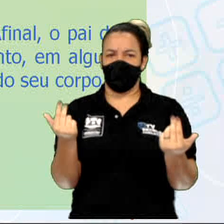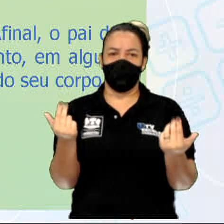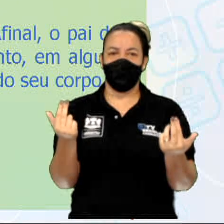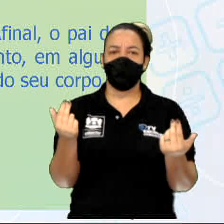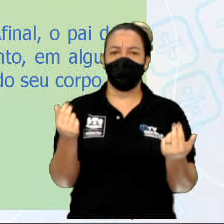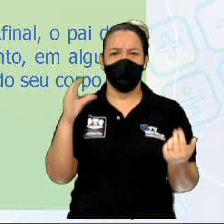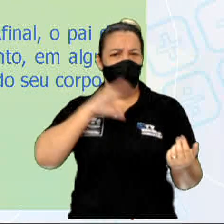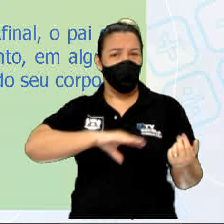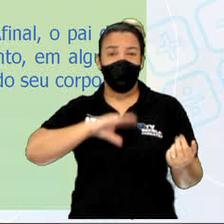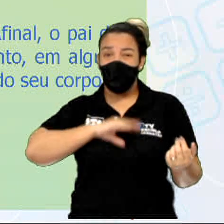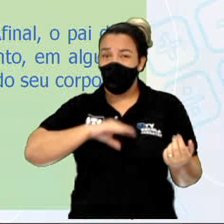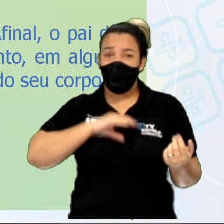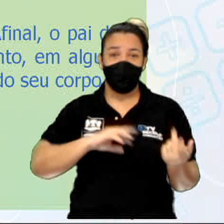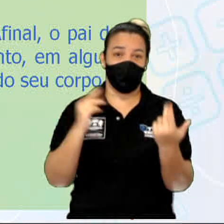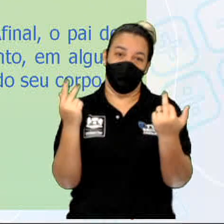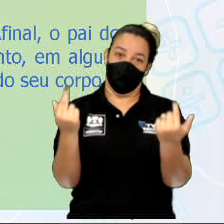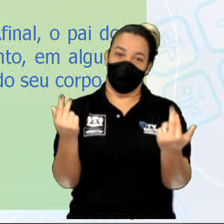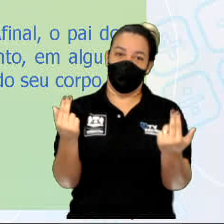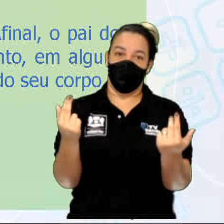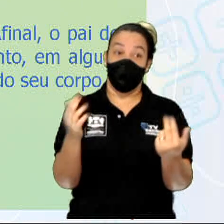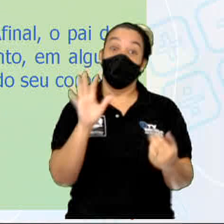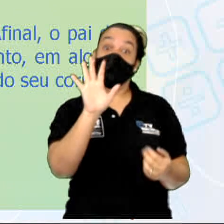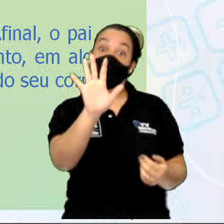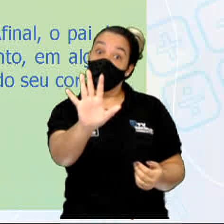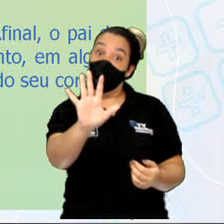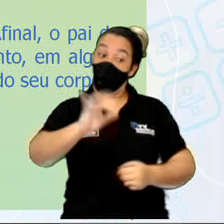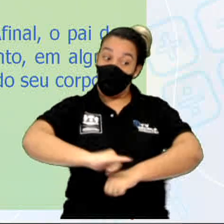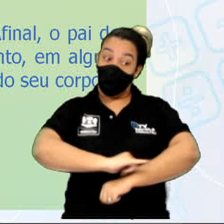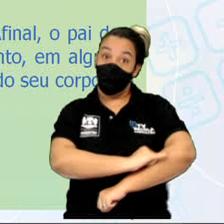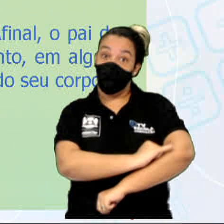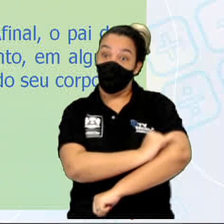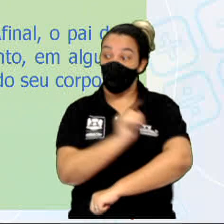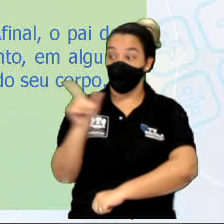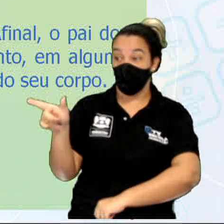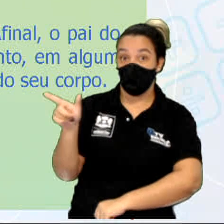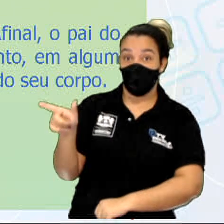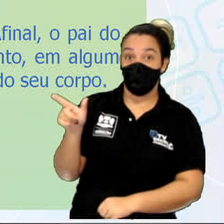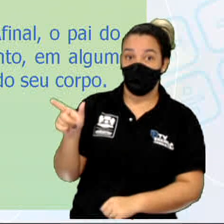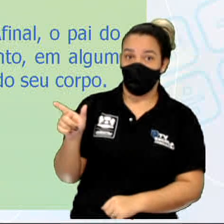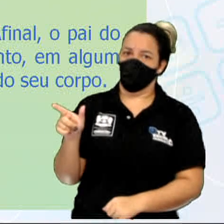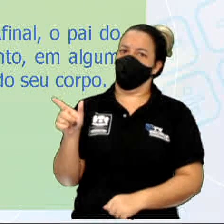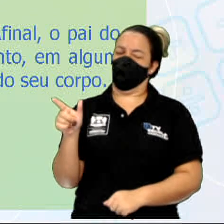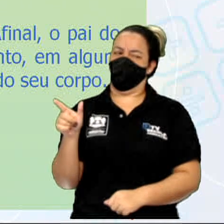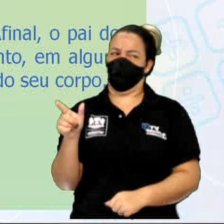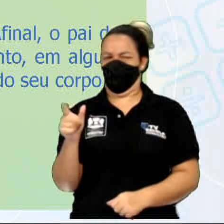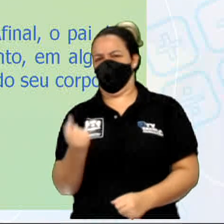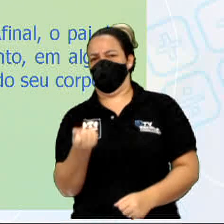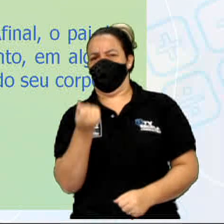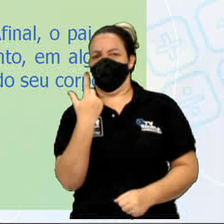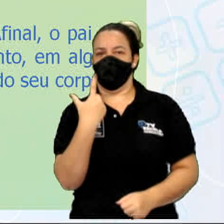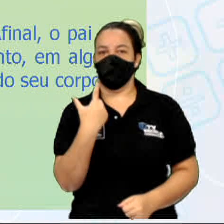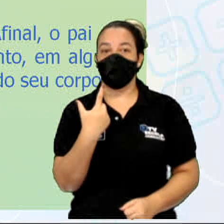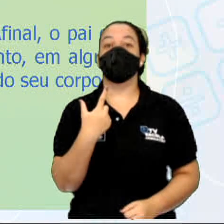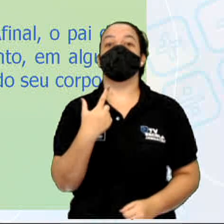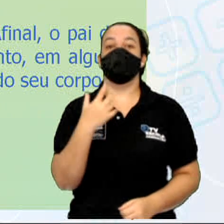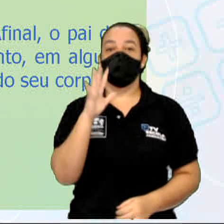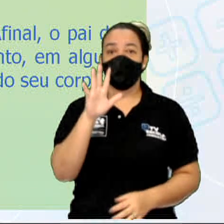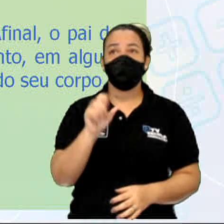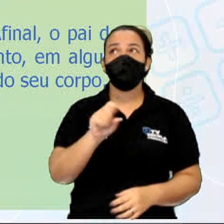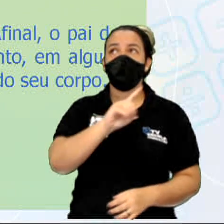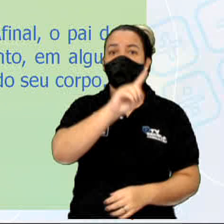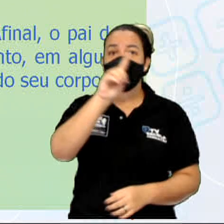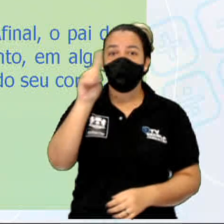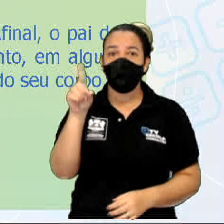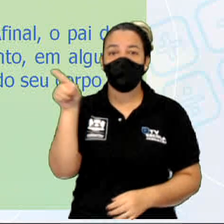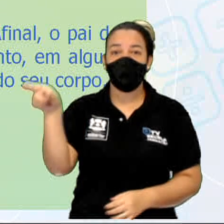são português. O gordo Jorge fez uma cara de quem não se entregara. Um dia, o gaúcho chegou tarde na aula e explicou